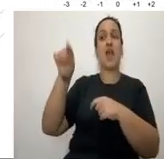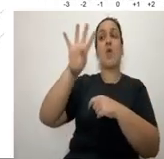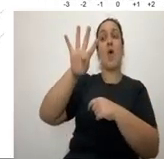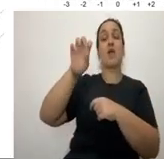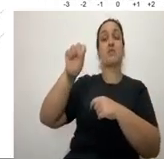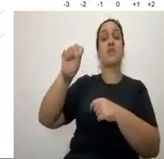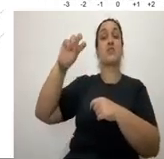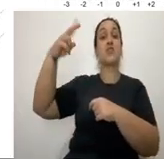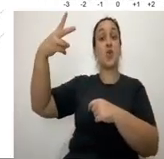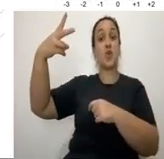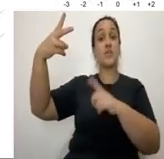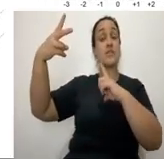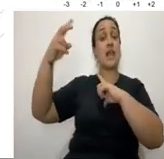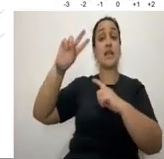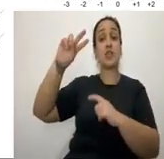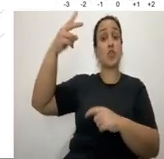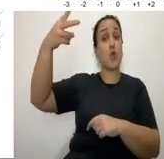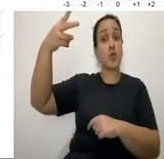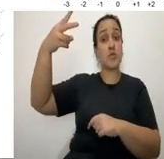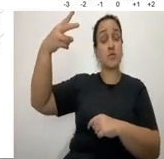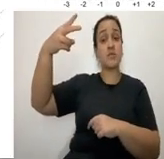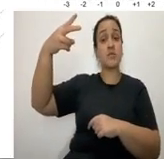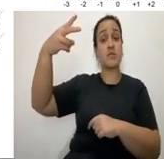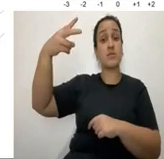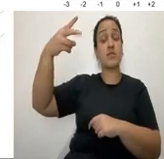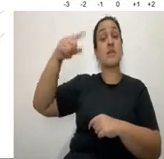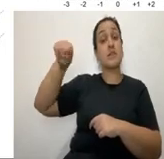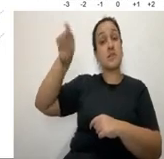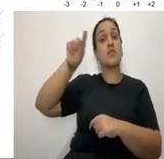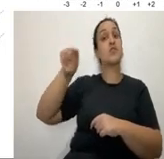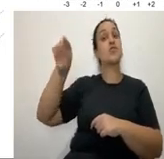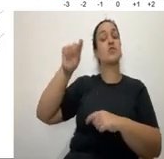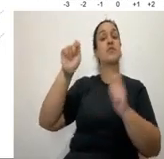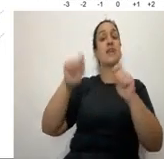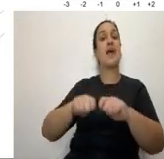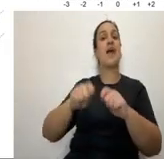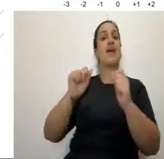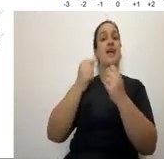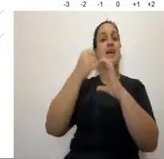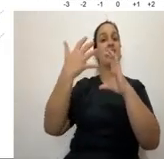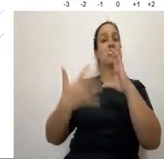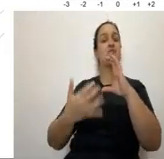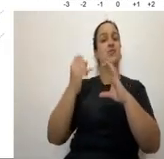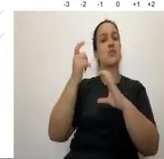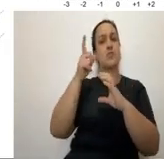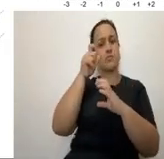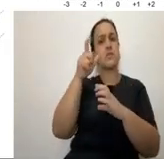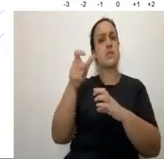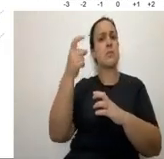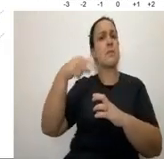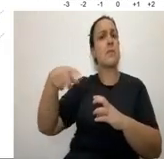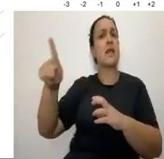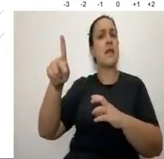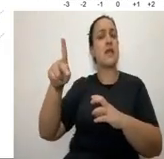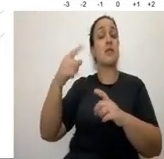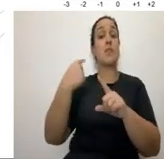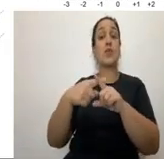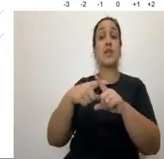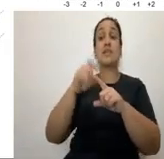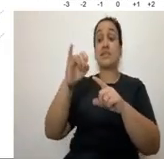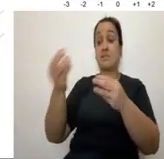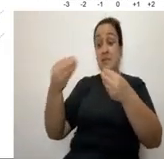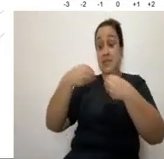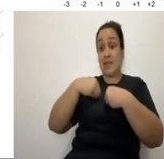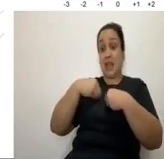a 4, 4s2. Teria 2 elétrons na camada de valência. E isso vai dar uma característica muito interessante para